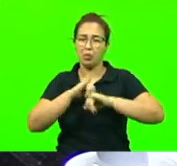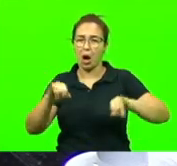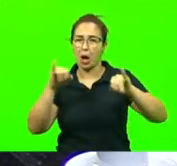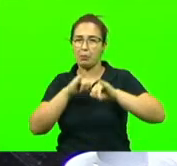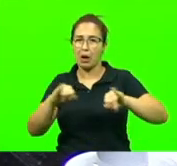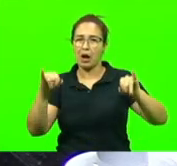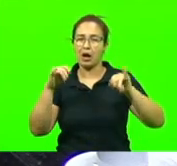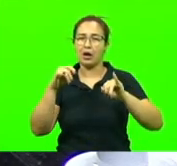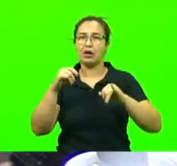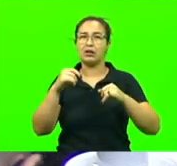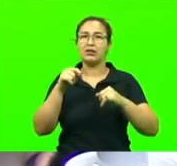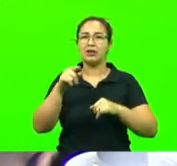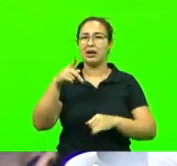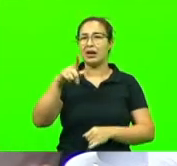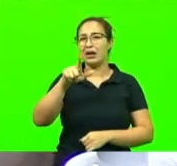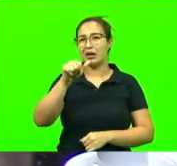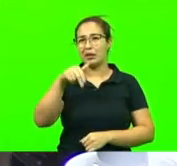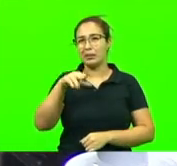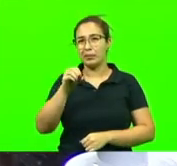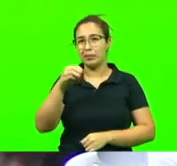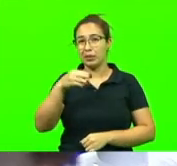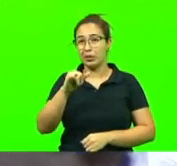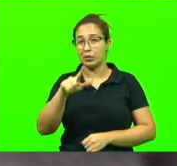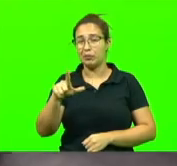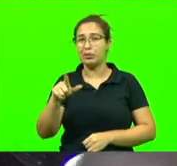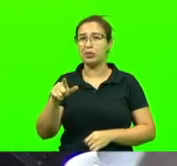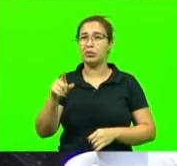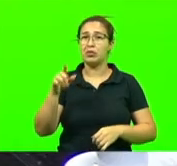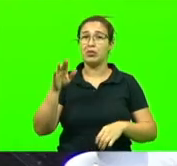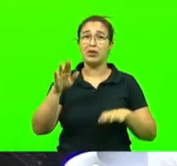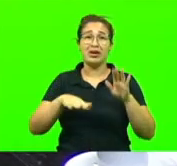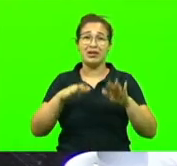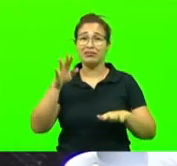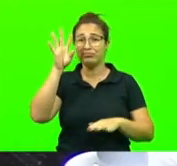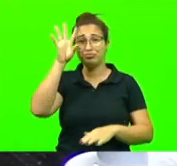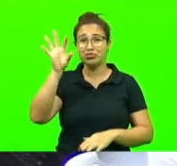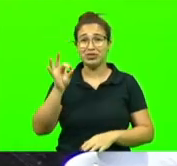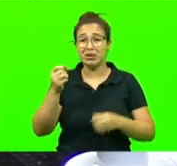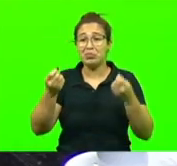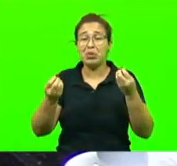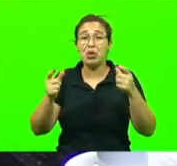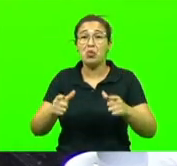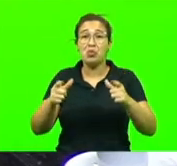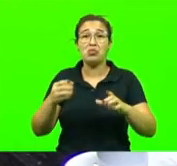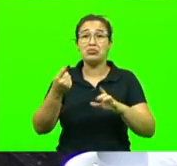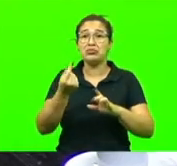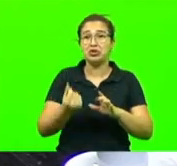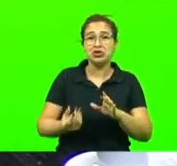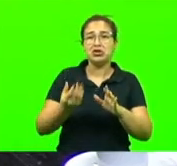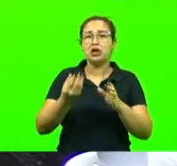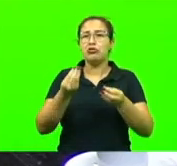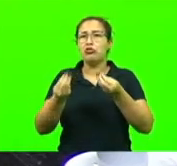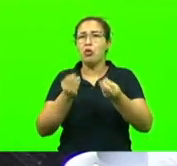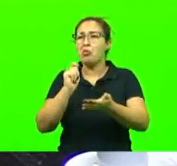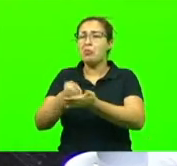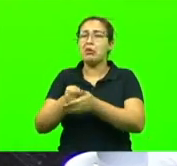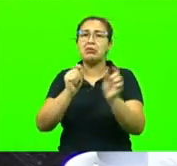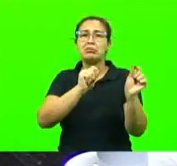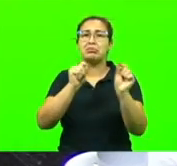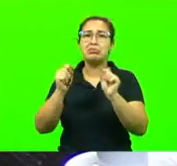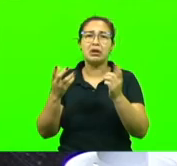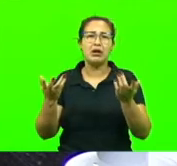do plano e essas incertezas. Ninguém sabe muito bem aonde está o dinheiro, como será financiado,